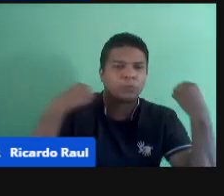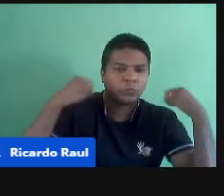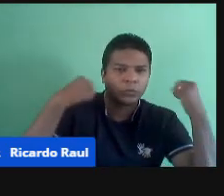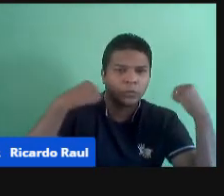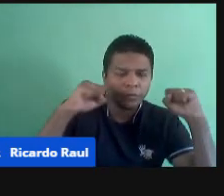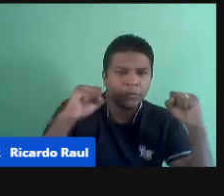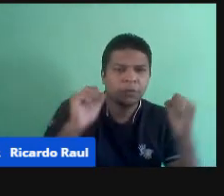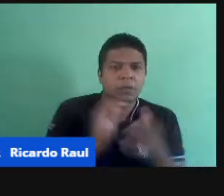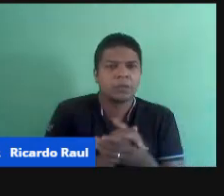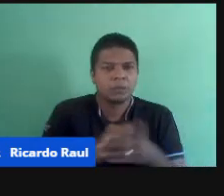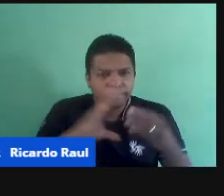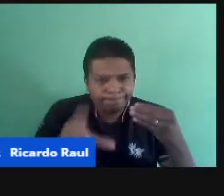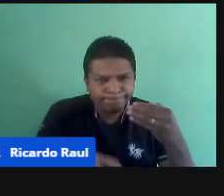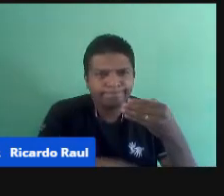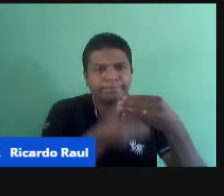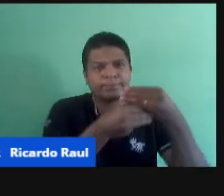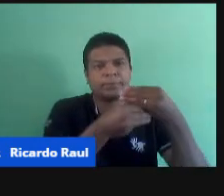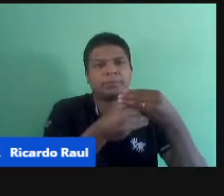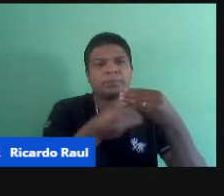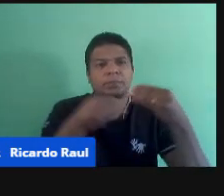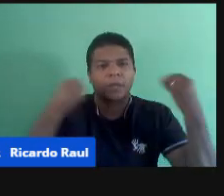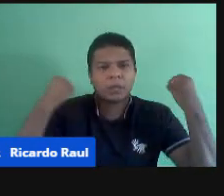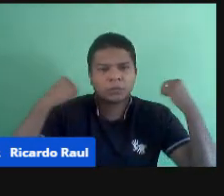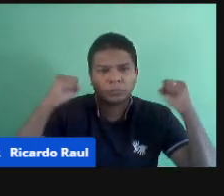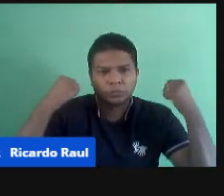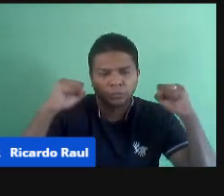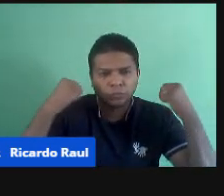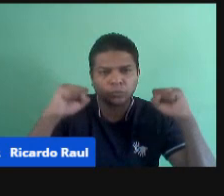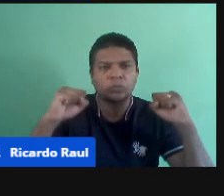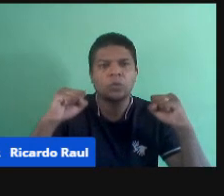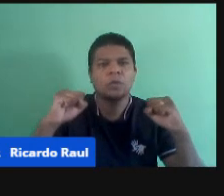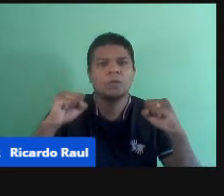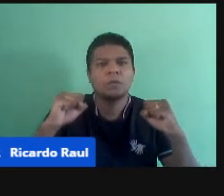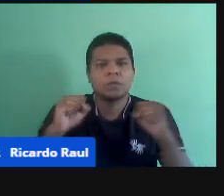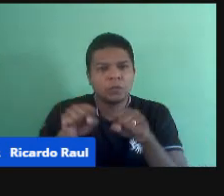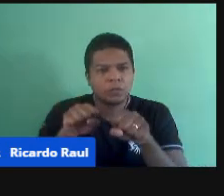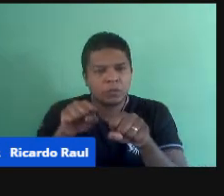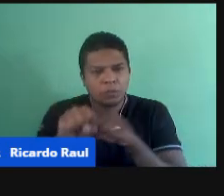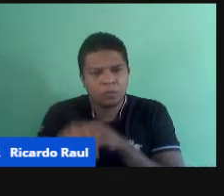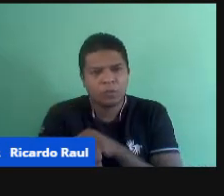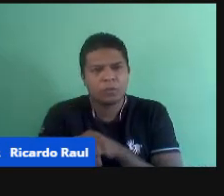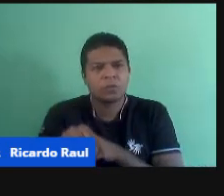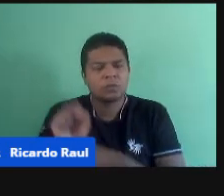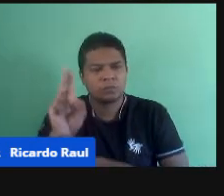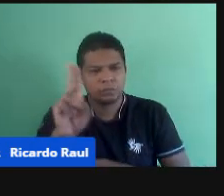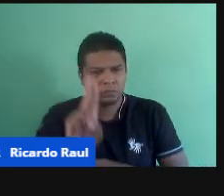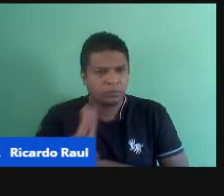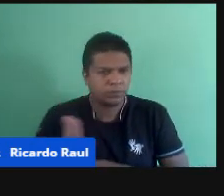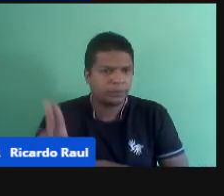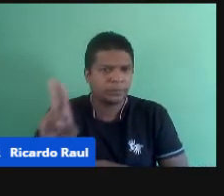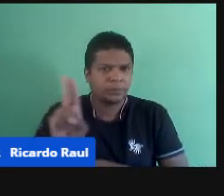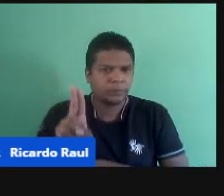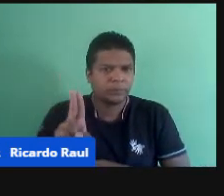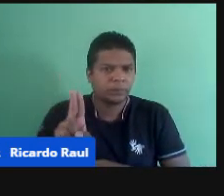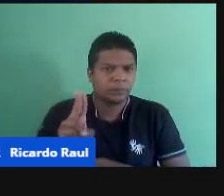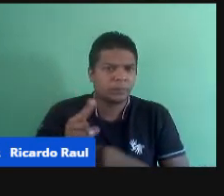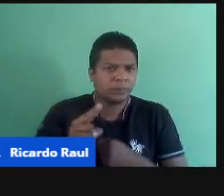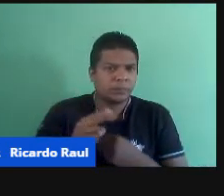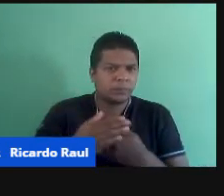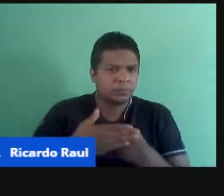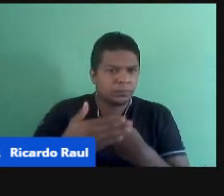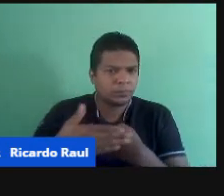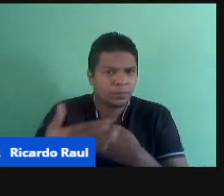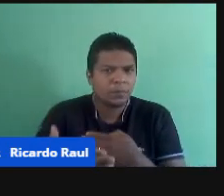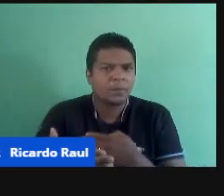entender a grandeza da educação física enquanto formadora e usar na sequência